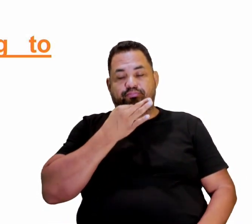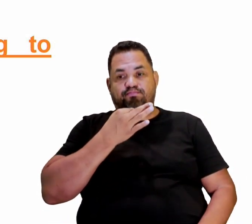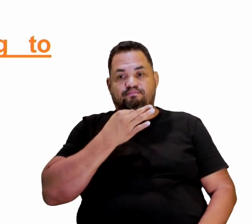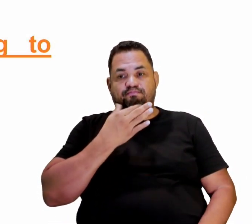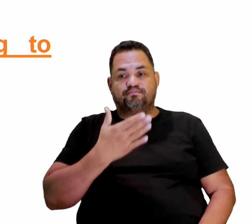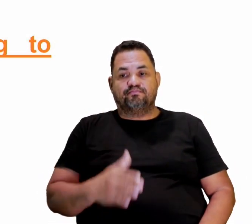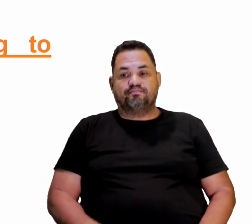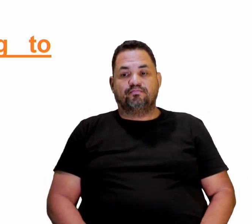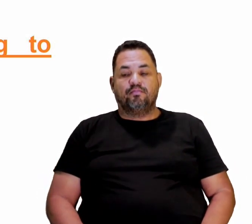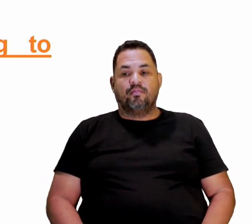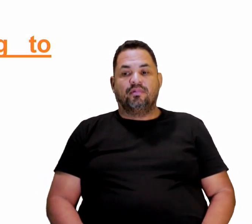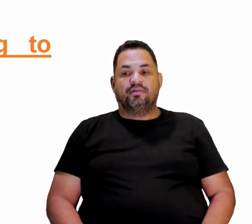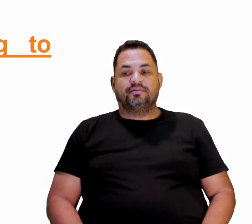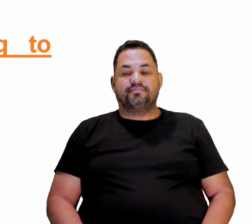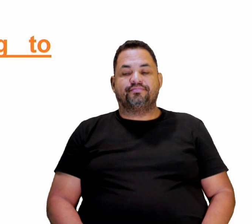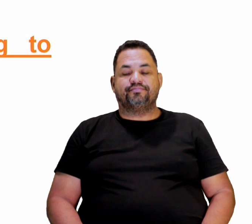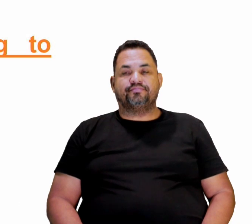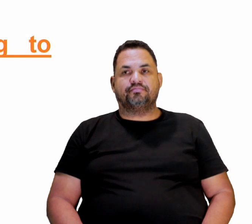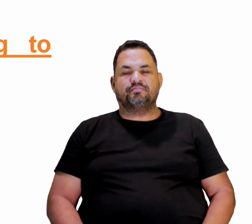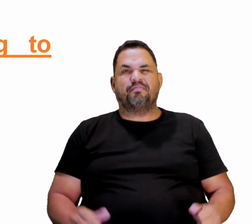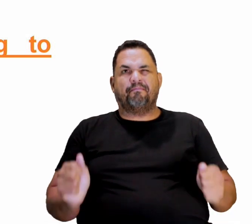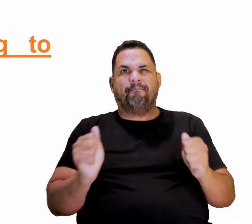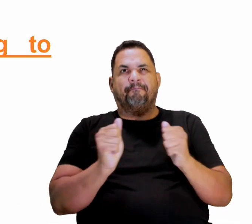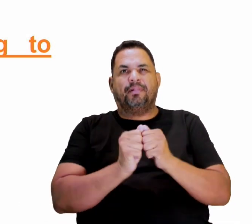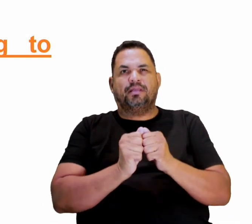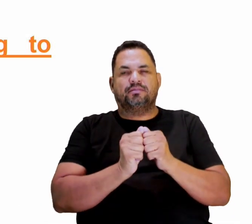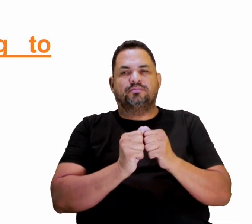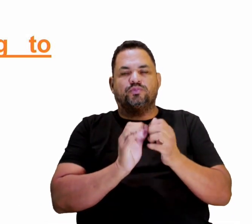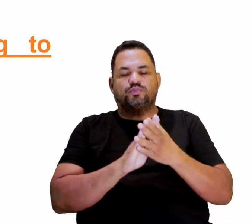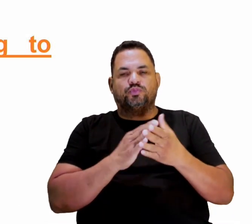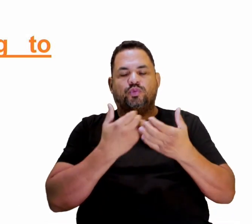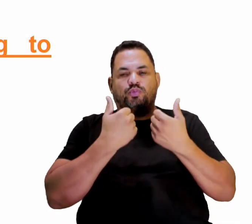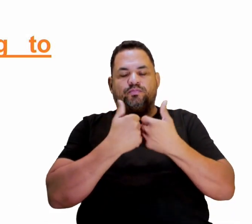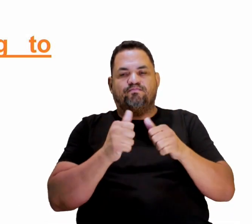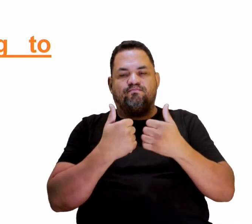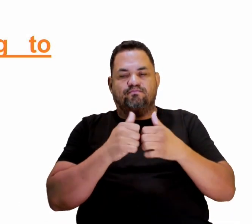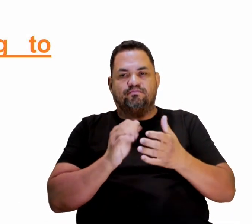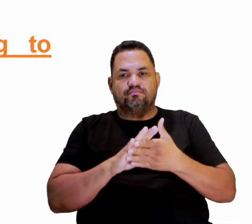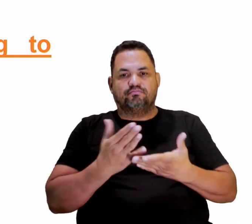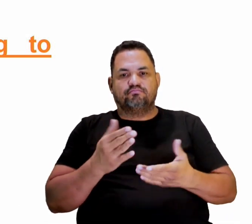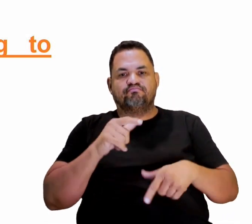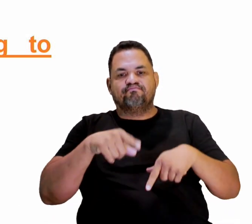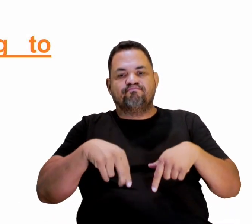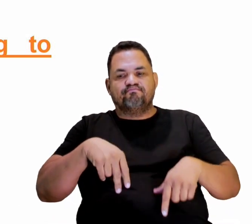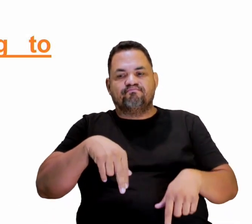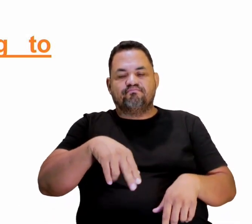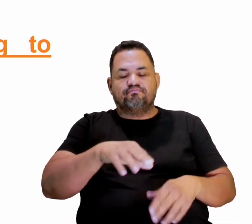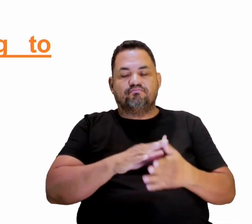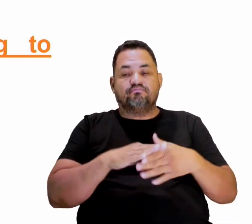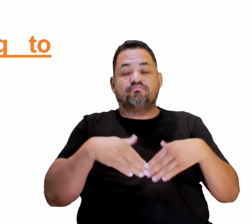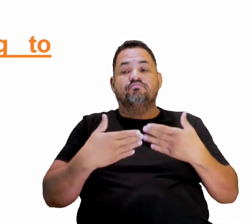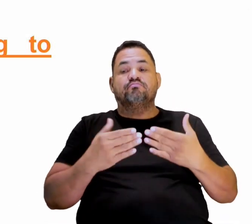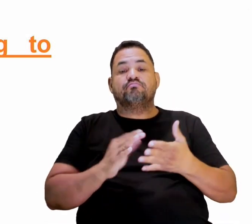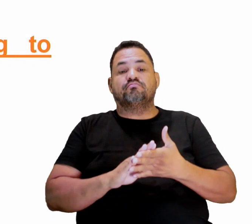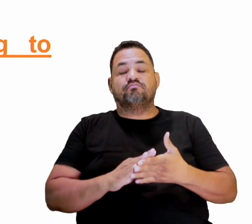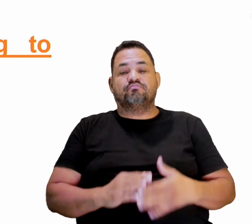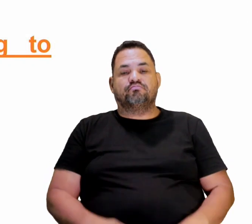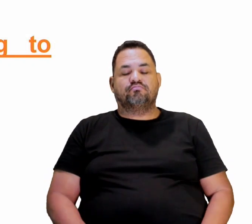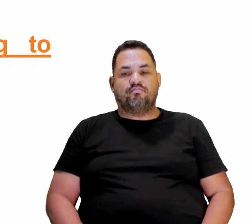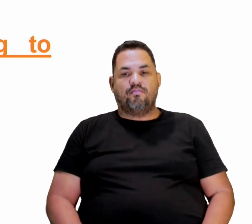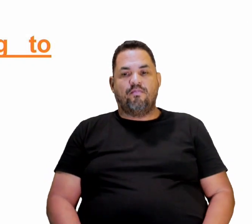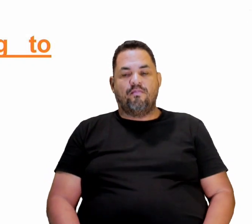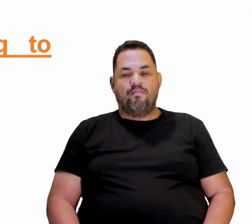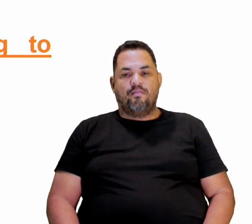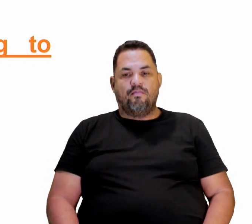tá uma quadra do ônibus daí você tá andando de uma pessoa te pergunta Hey What